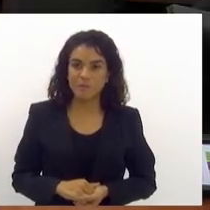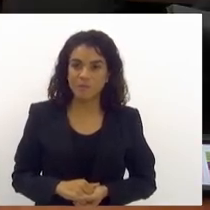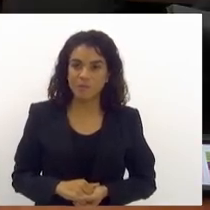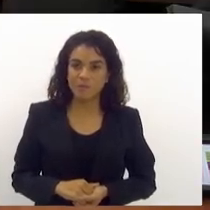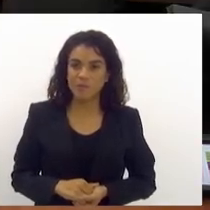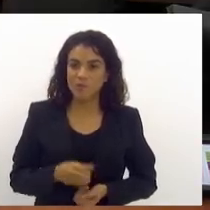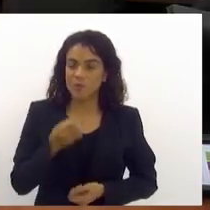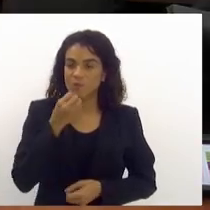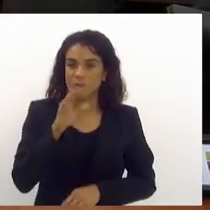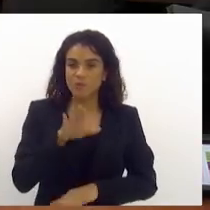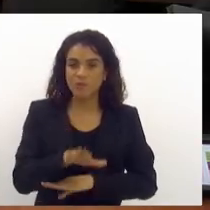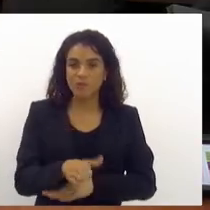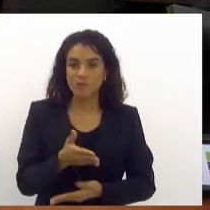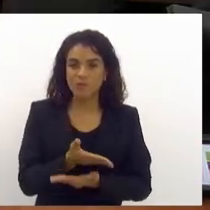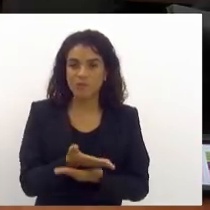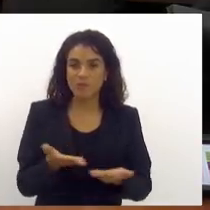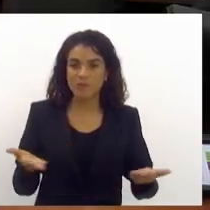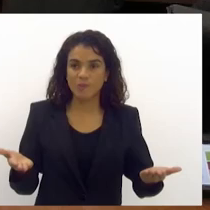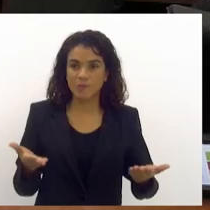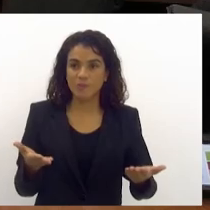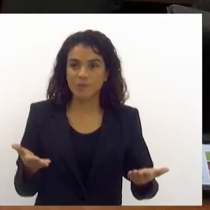aí. Boa tarde a todos.